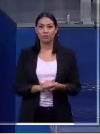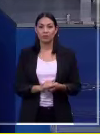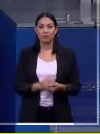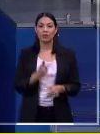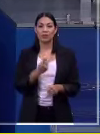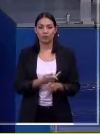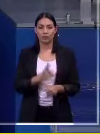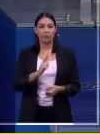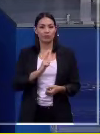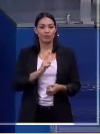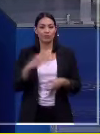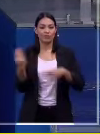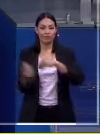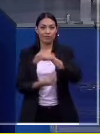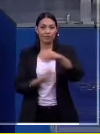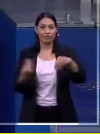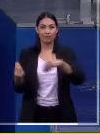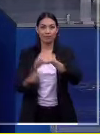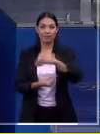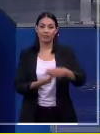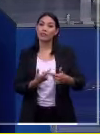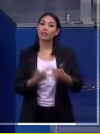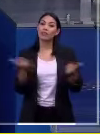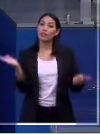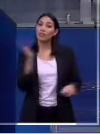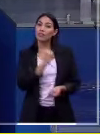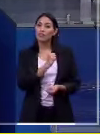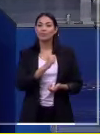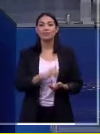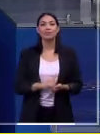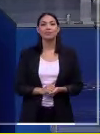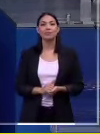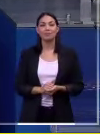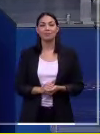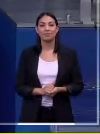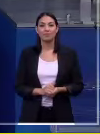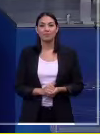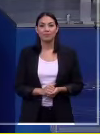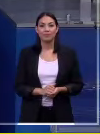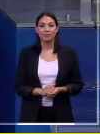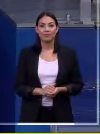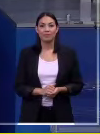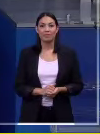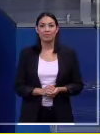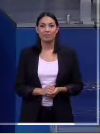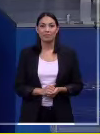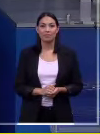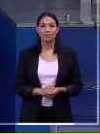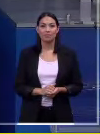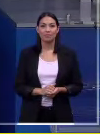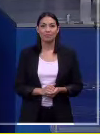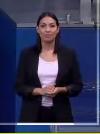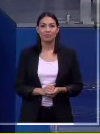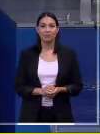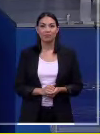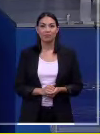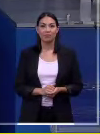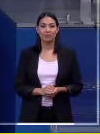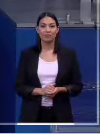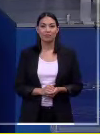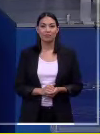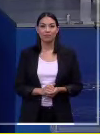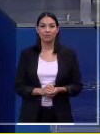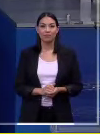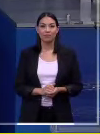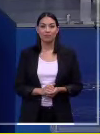acertos. O globo segue girando, pode chamar que a sorte vem. Vem sorte, vem sorte. Tá chegando, mais um